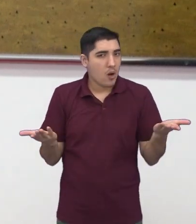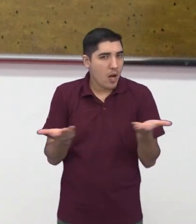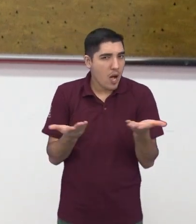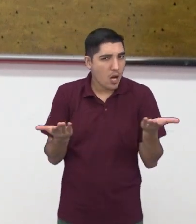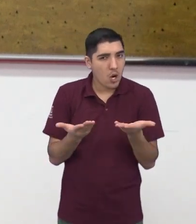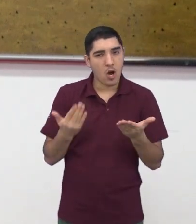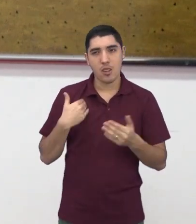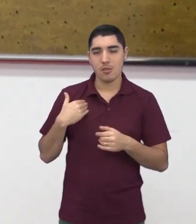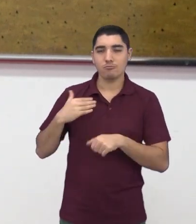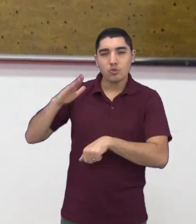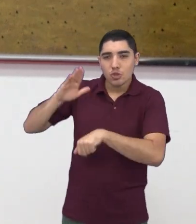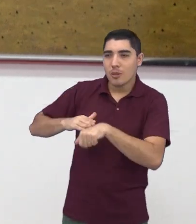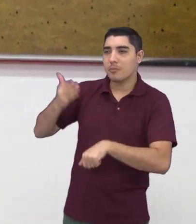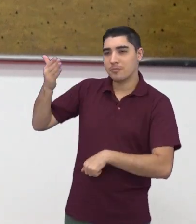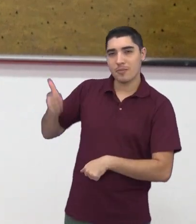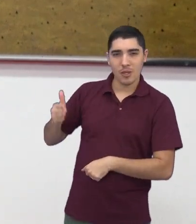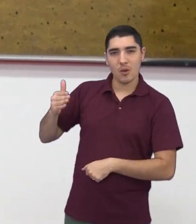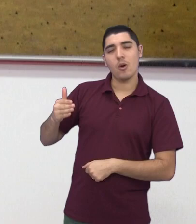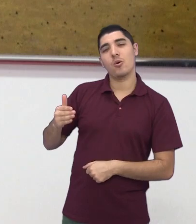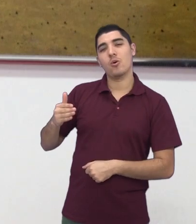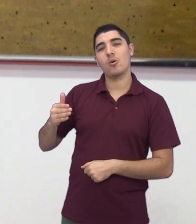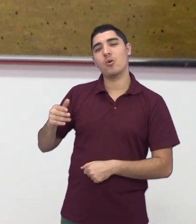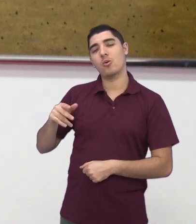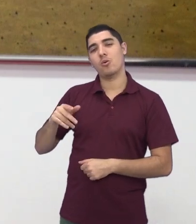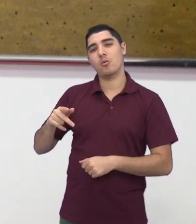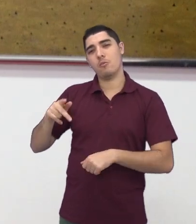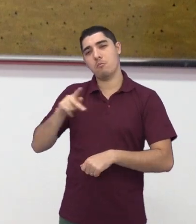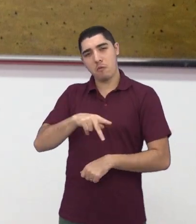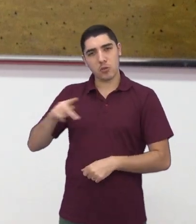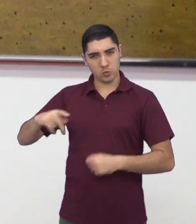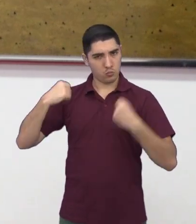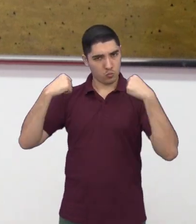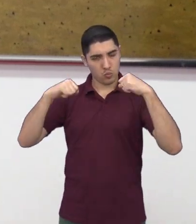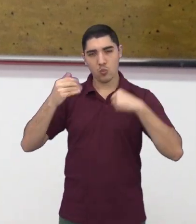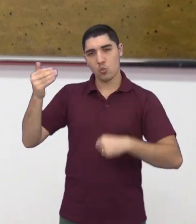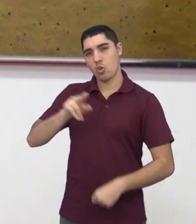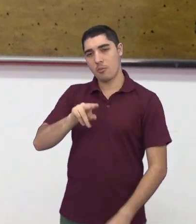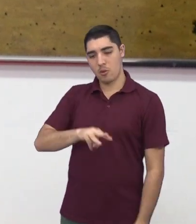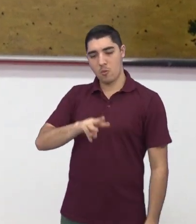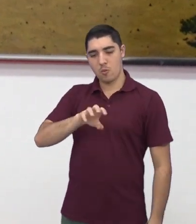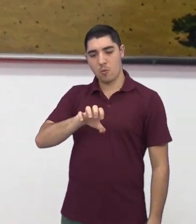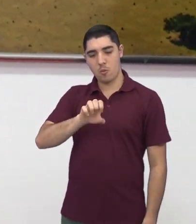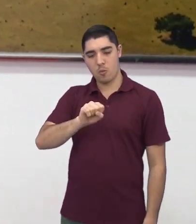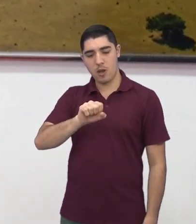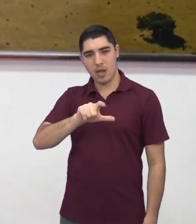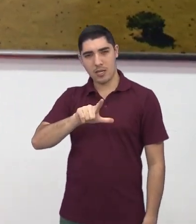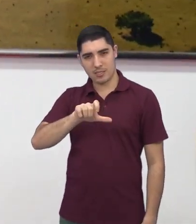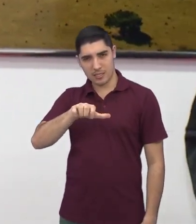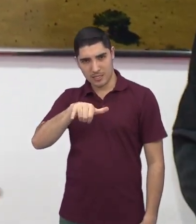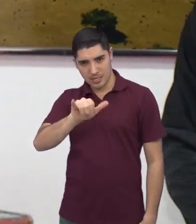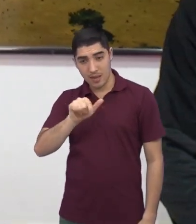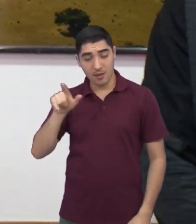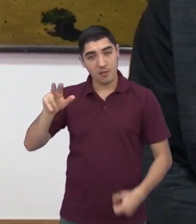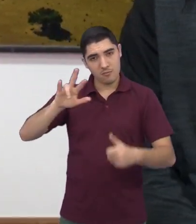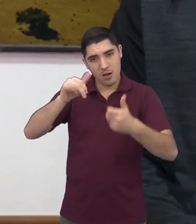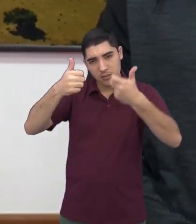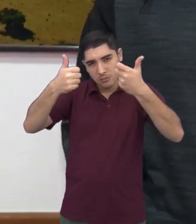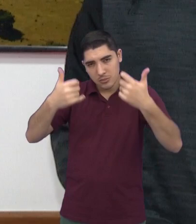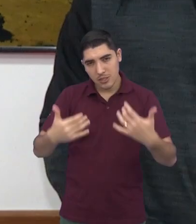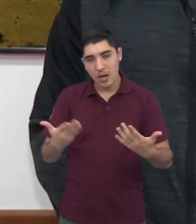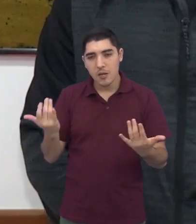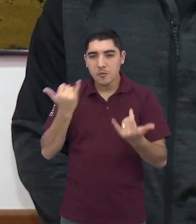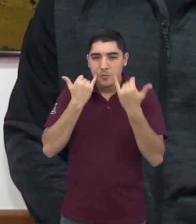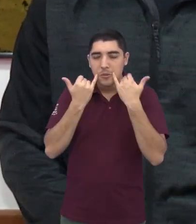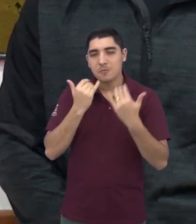com essa conversa, eu vou chamar o educador físico, Wesley Monteiro, que vai conversar com a gente também e dar um pouquinho mais de